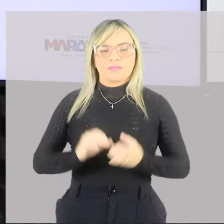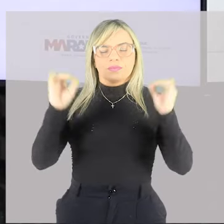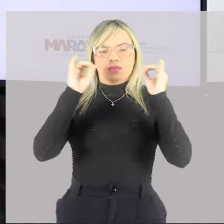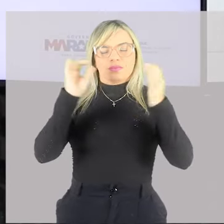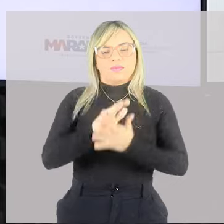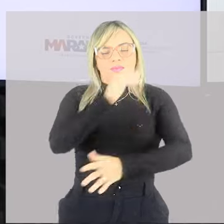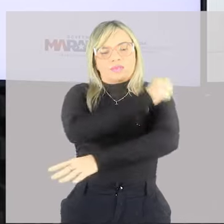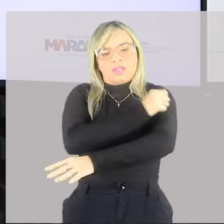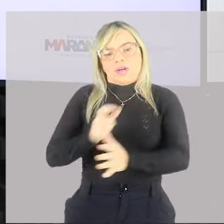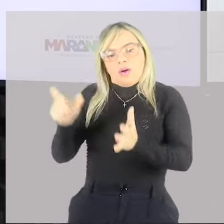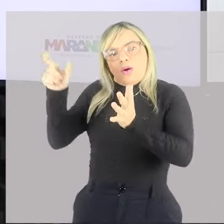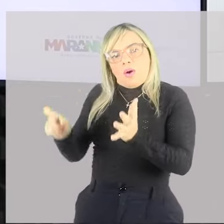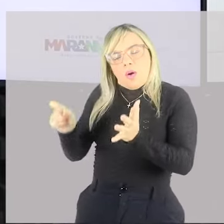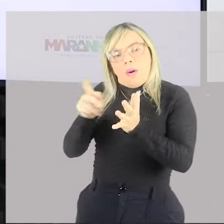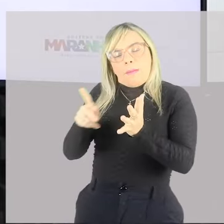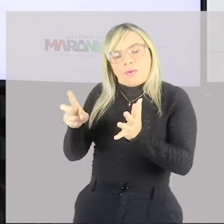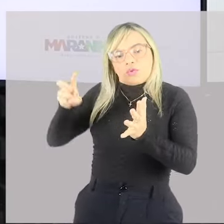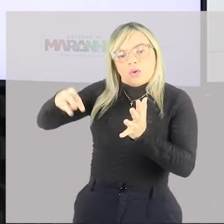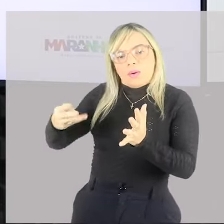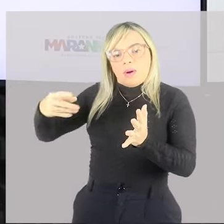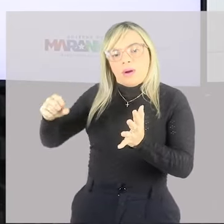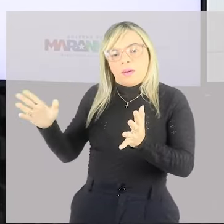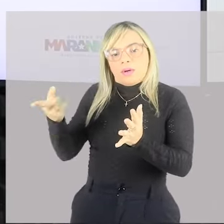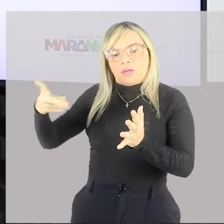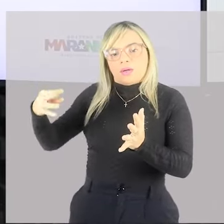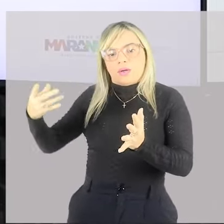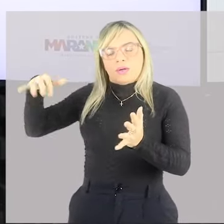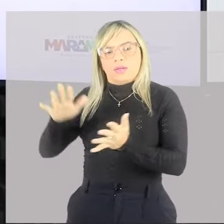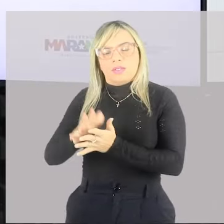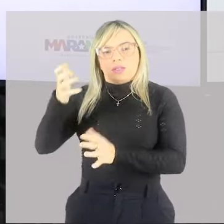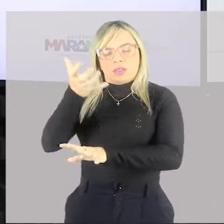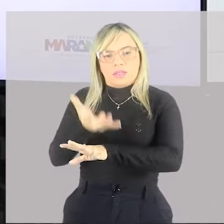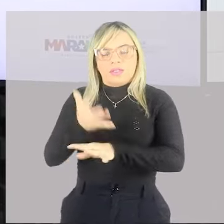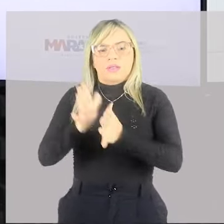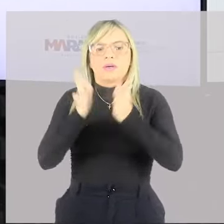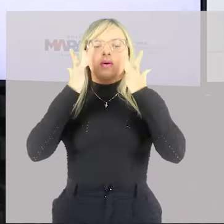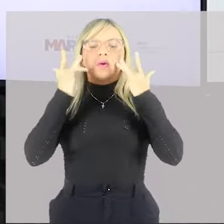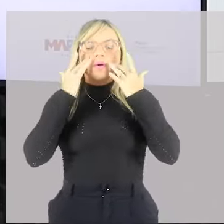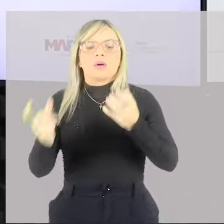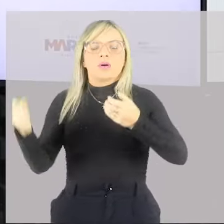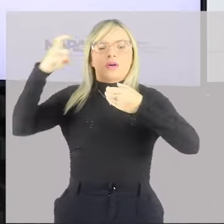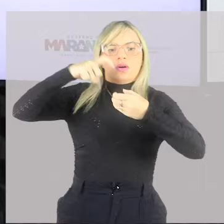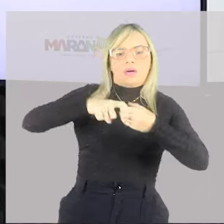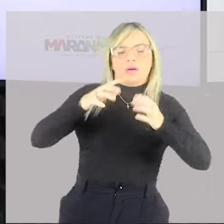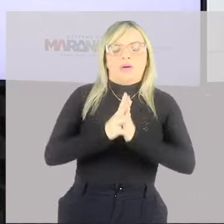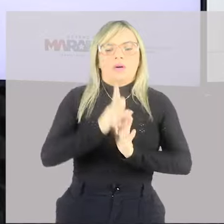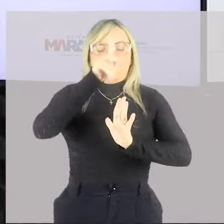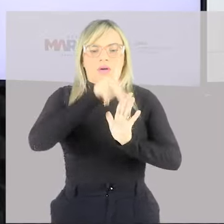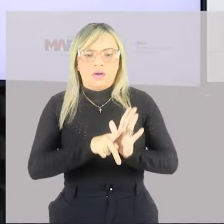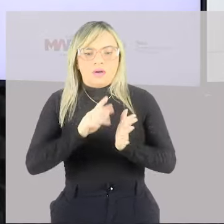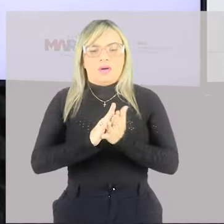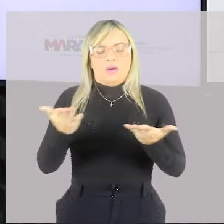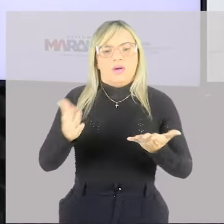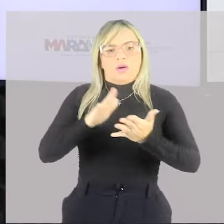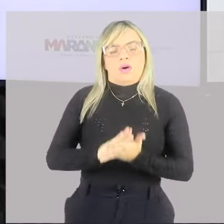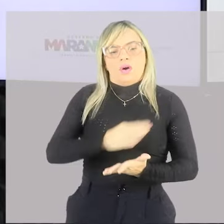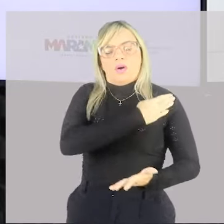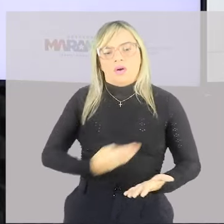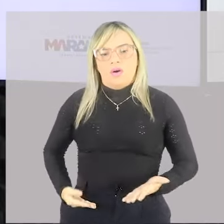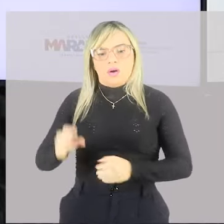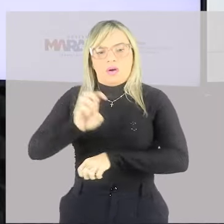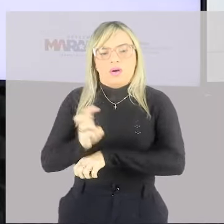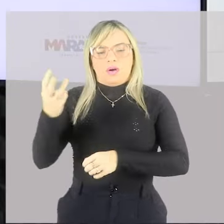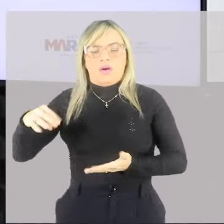Olá gente professor Marcos Dom Ministro professor de arte e a gente tá retomando o nosso projeto do Governo do Estado do Maranhão com a Secretaria de